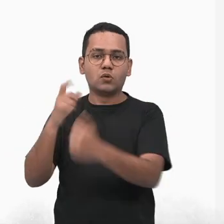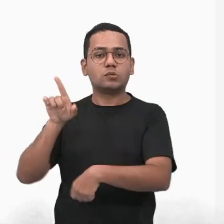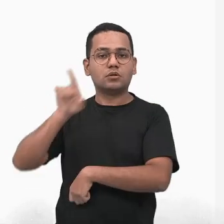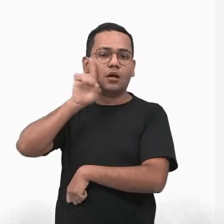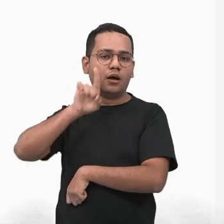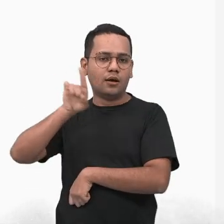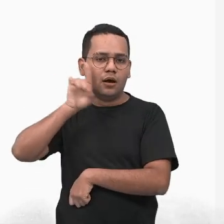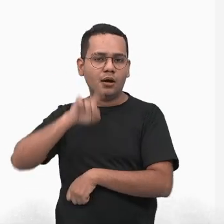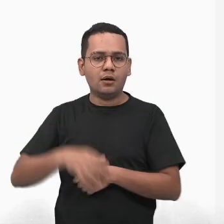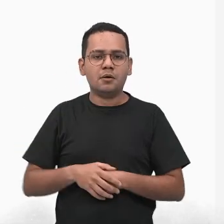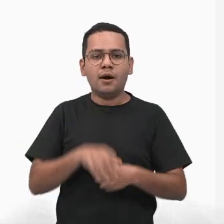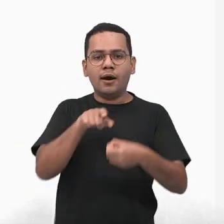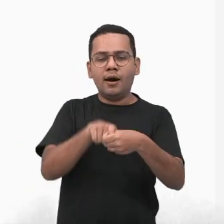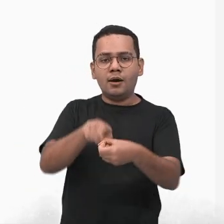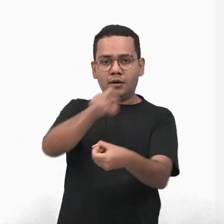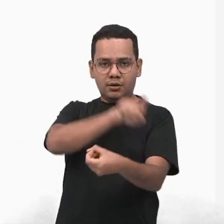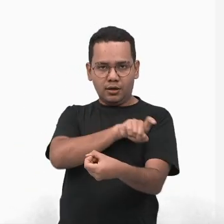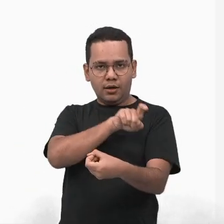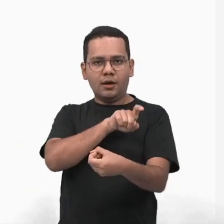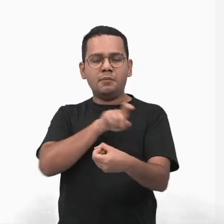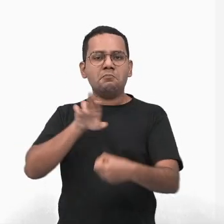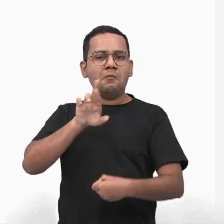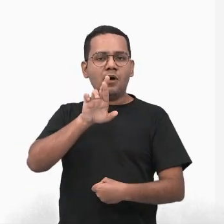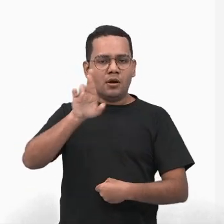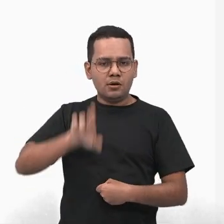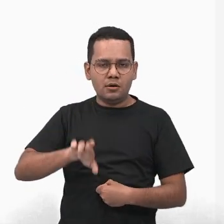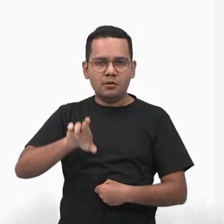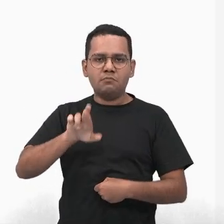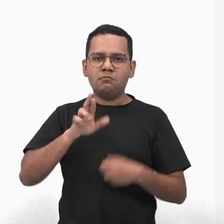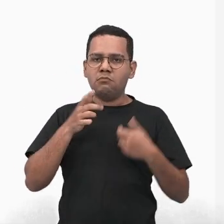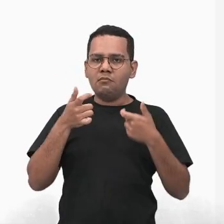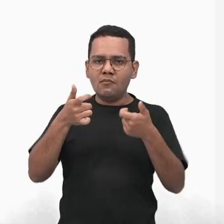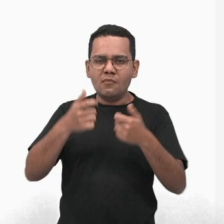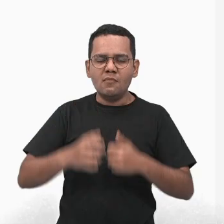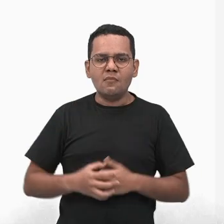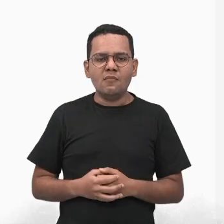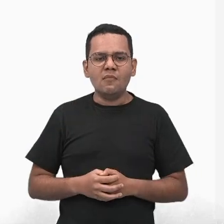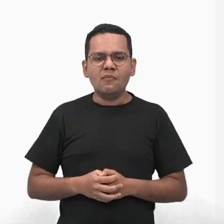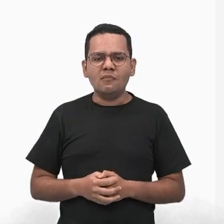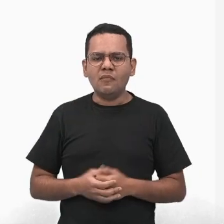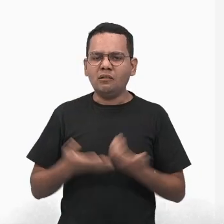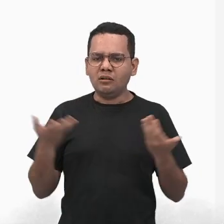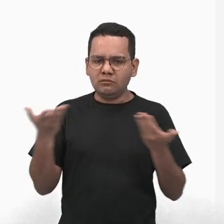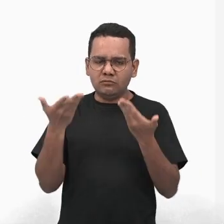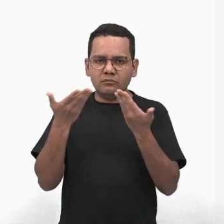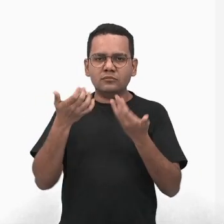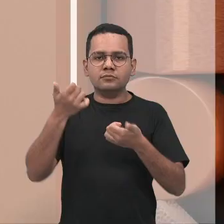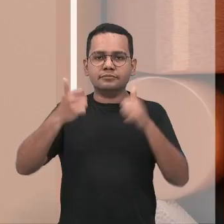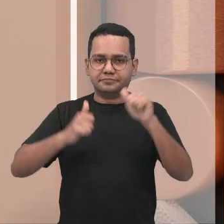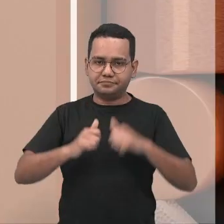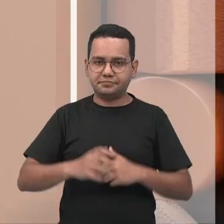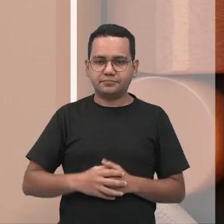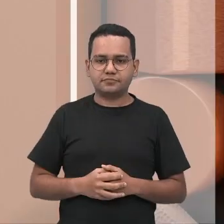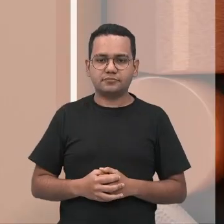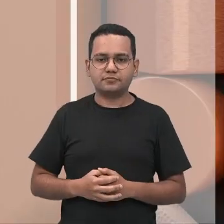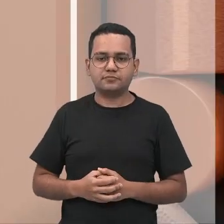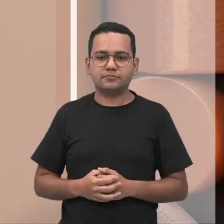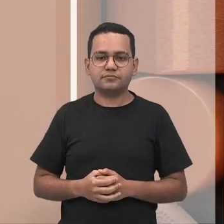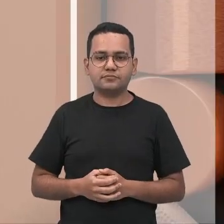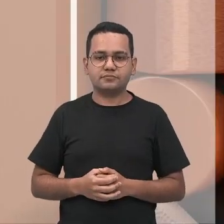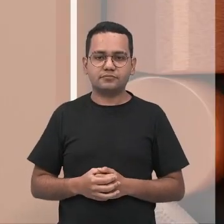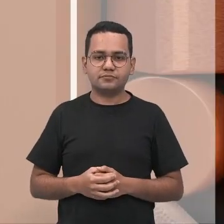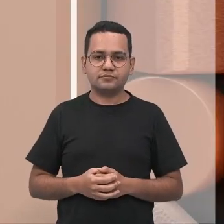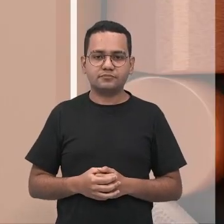a saída da Rússia do conflito. Voltando para mim aqui, gente, vamos analisar esse conflito, ou melhor, esse fato que